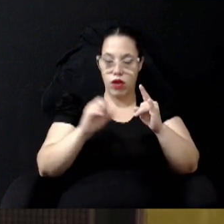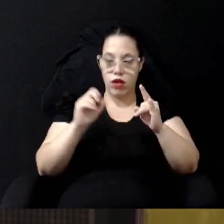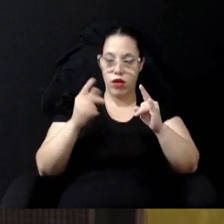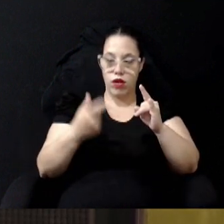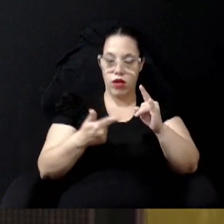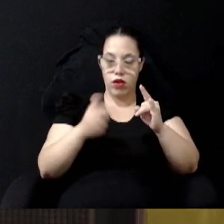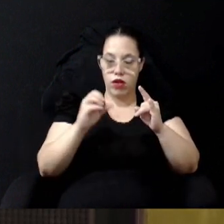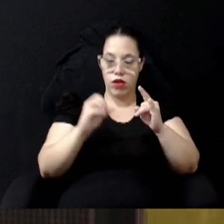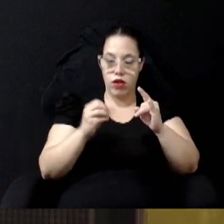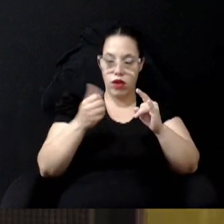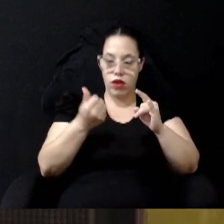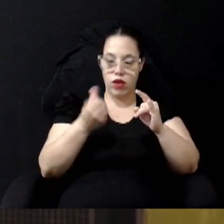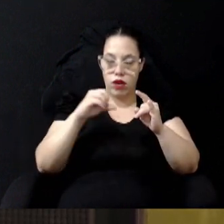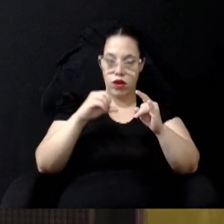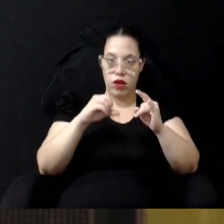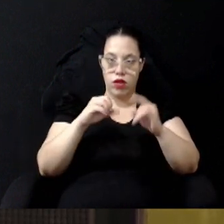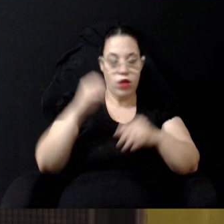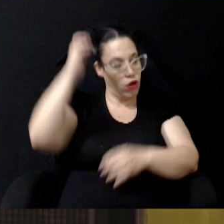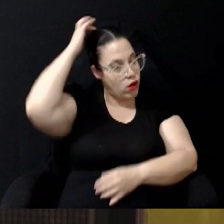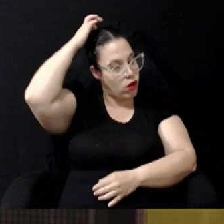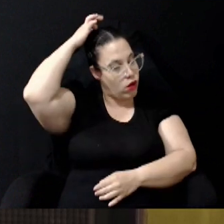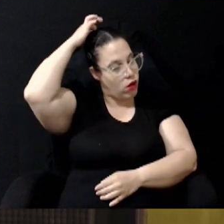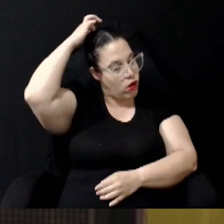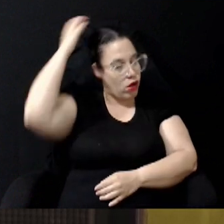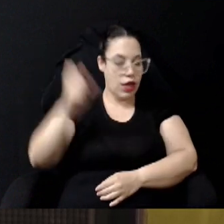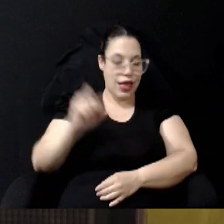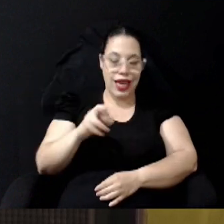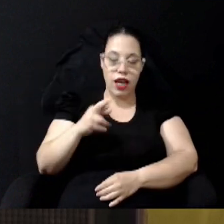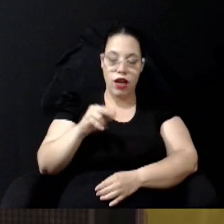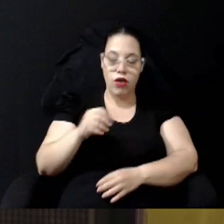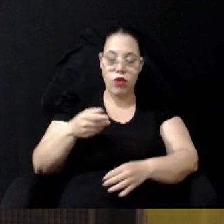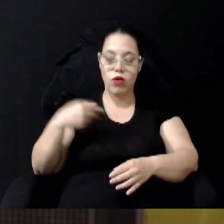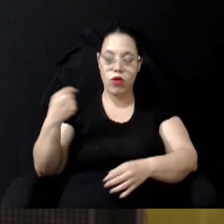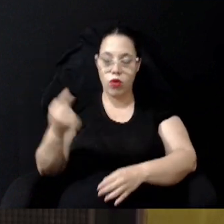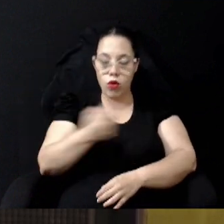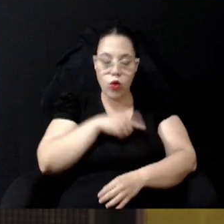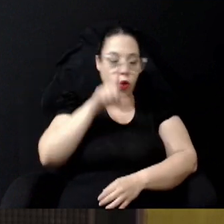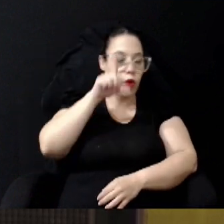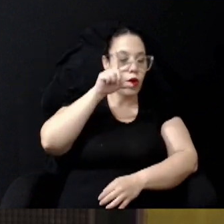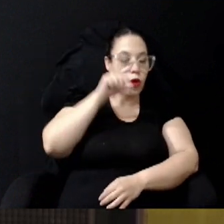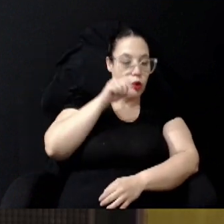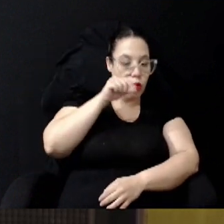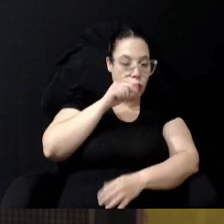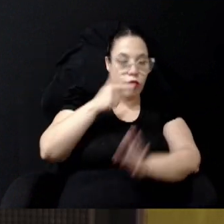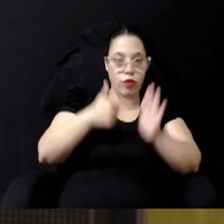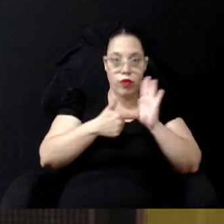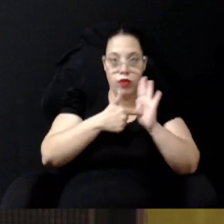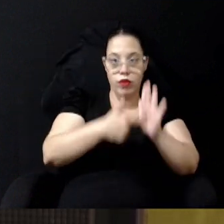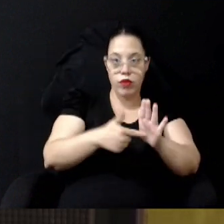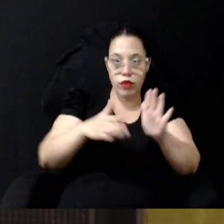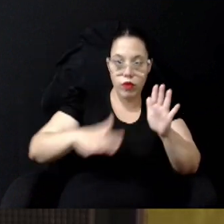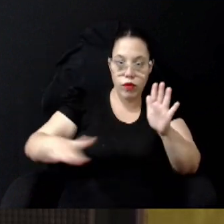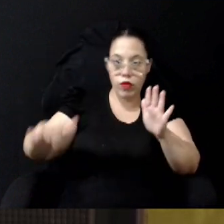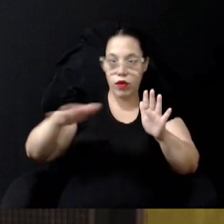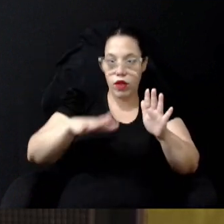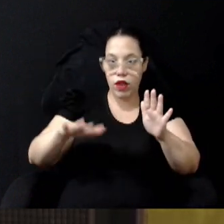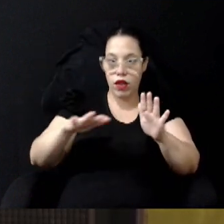sarau Somos Todos Passarinhos, também apresentado ali na Liderwood, e uma